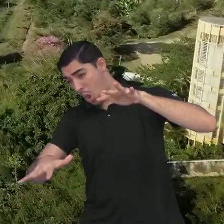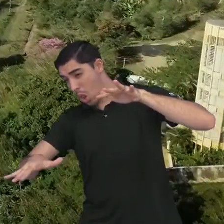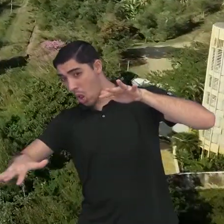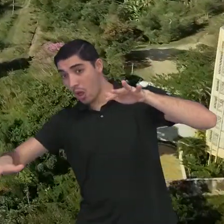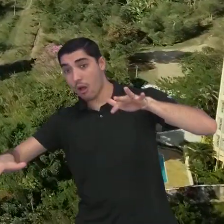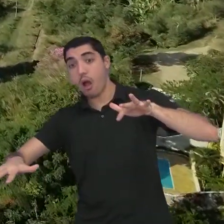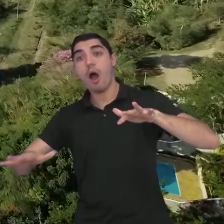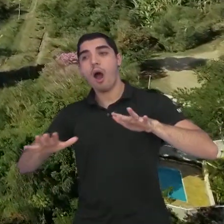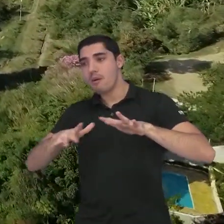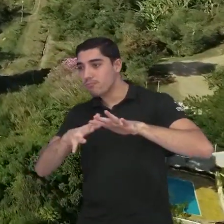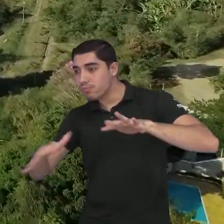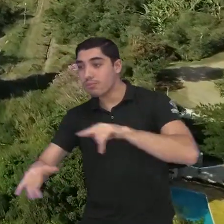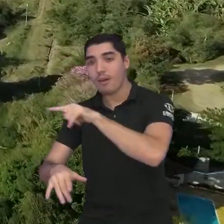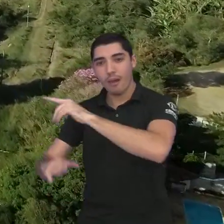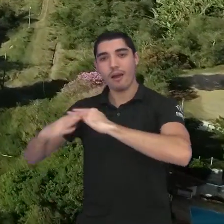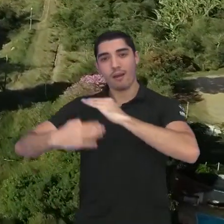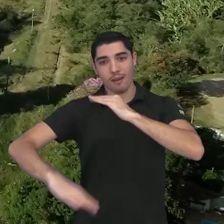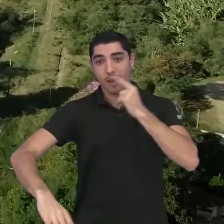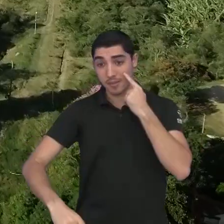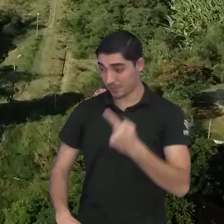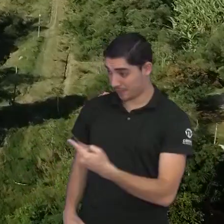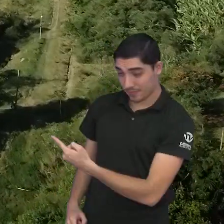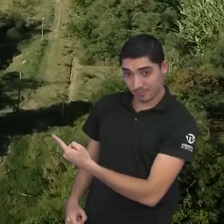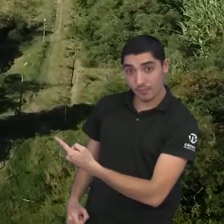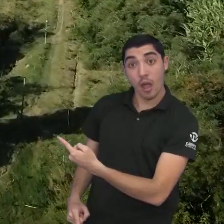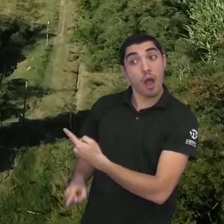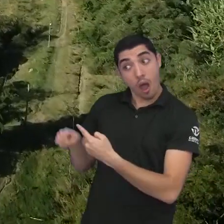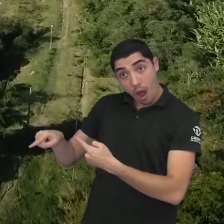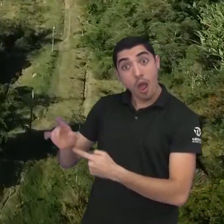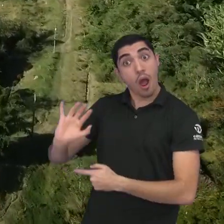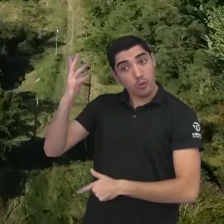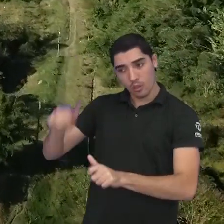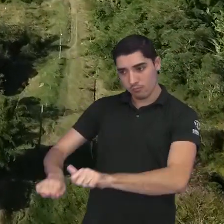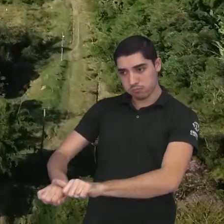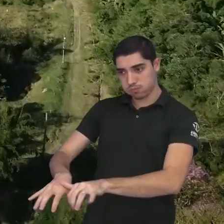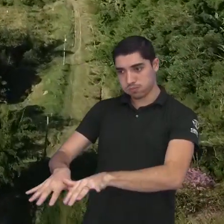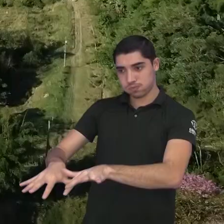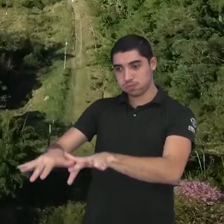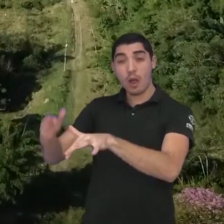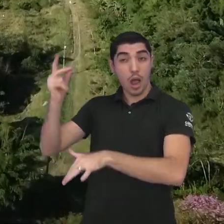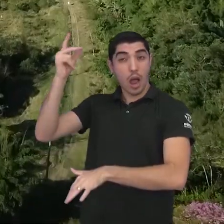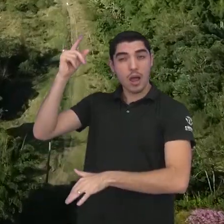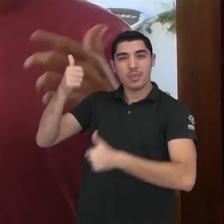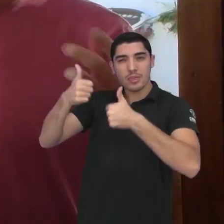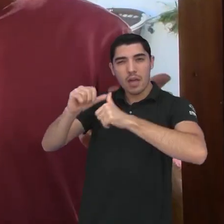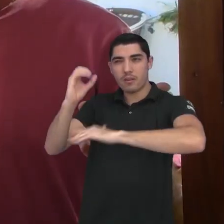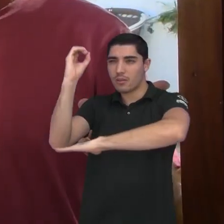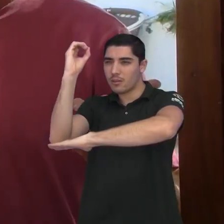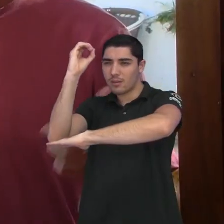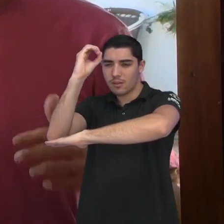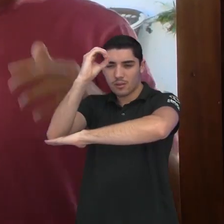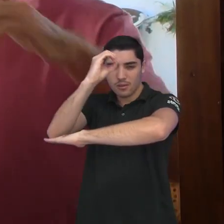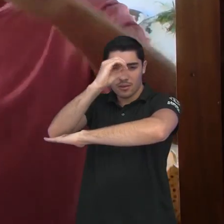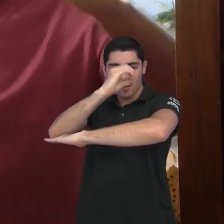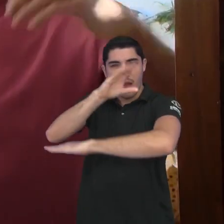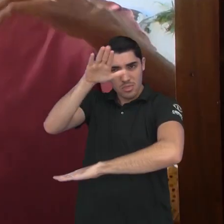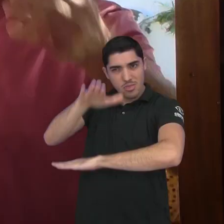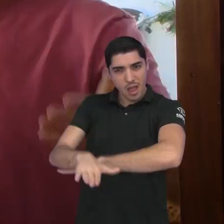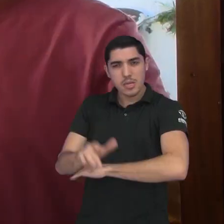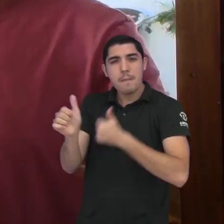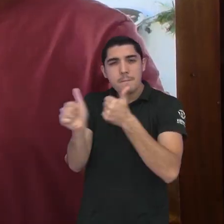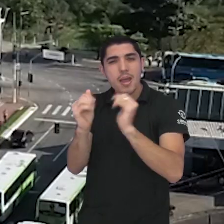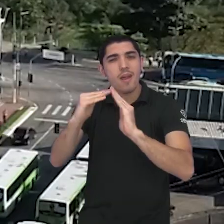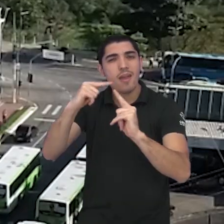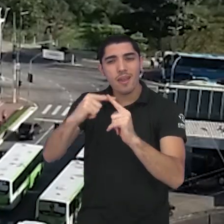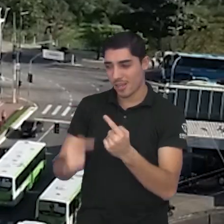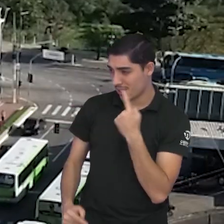invadia tanto que às vezes formava um pequeno mar. E nesse dia ele me levou, estava quase no pôr do sol, para ver esse pôr do sol ali atrás